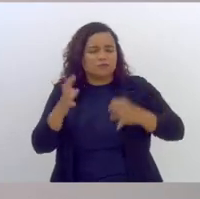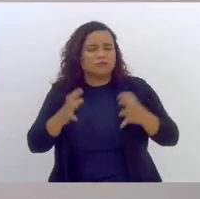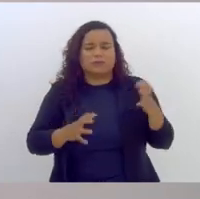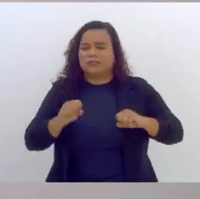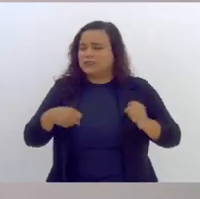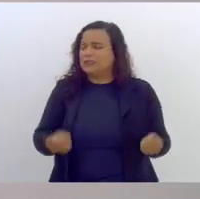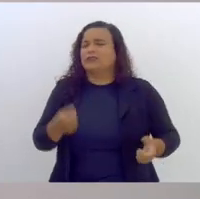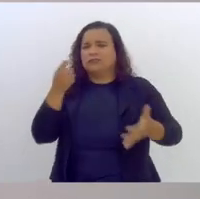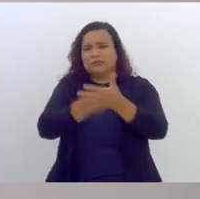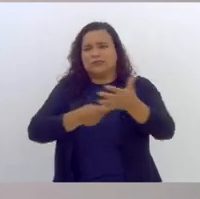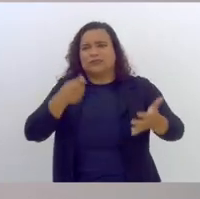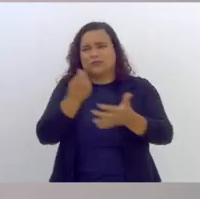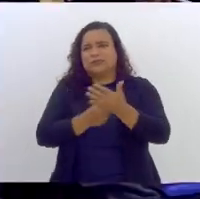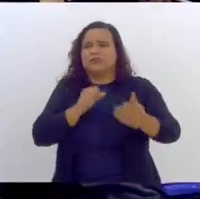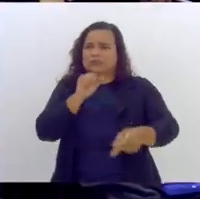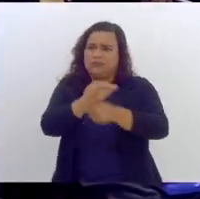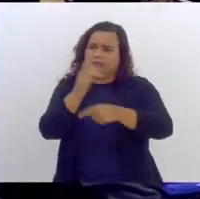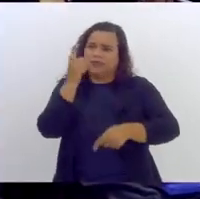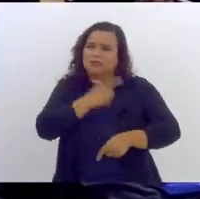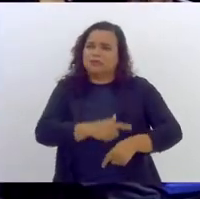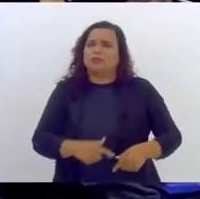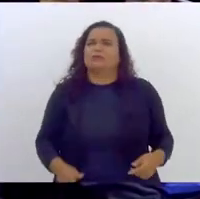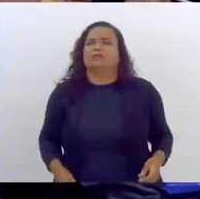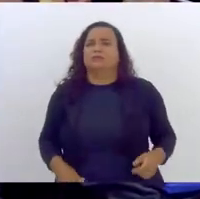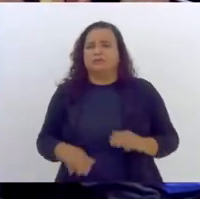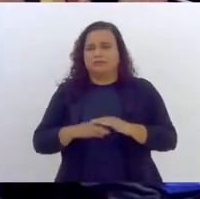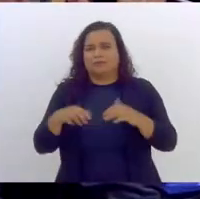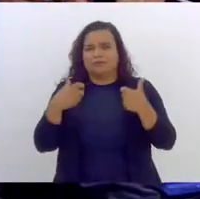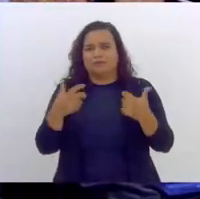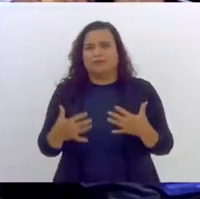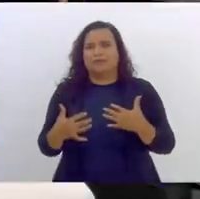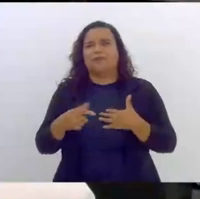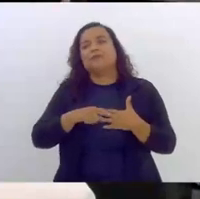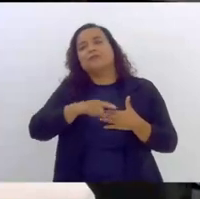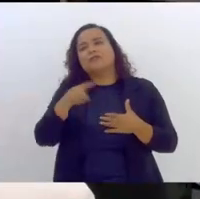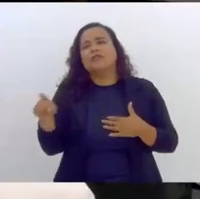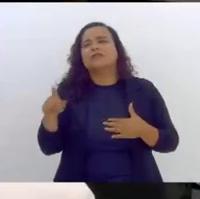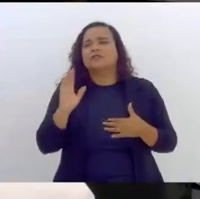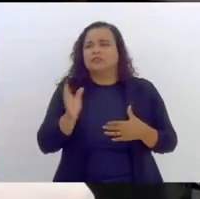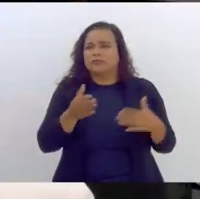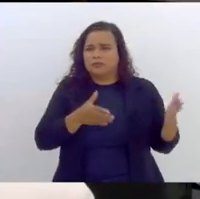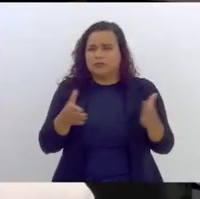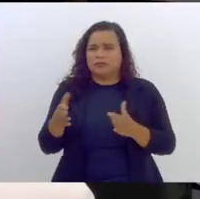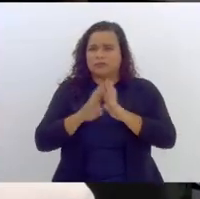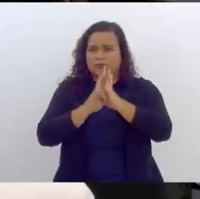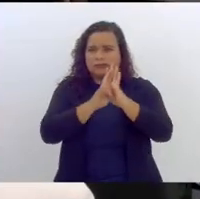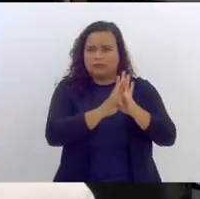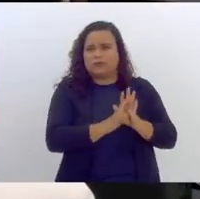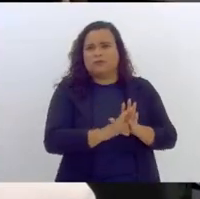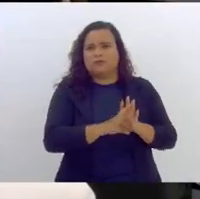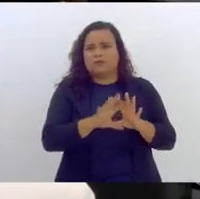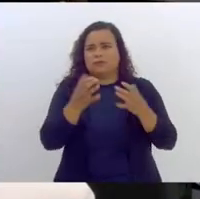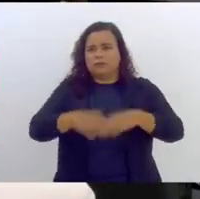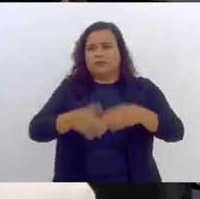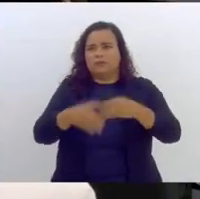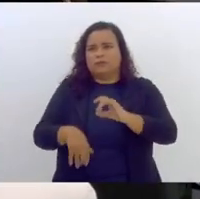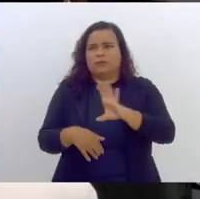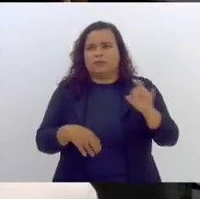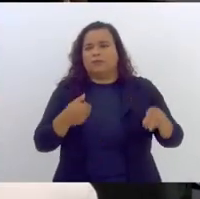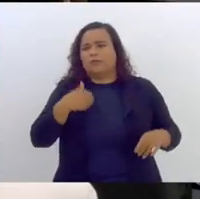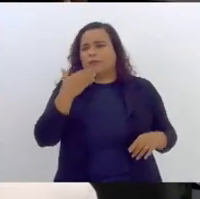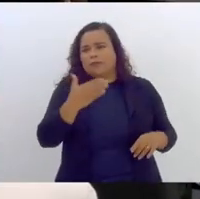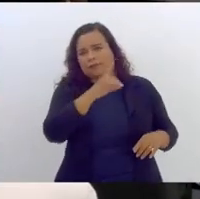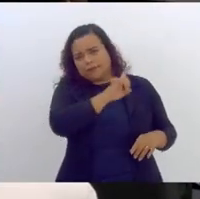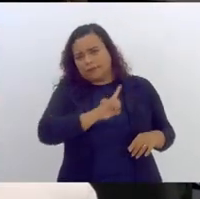lutamos muito para entrar é isso bem vocês já tão organizados aí as representações de cada concurso vou pedir para chegar aqui à frente